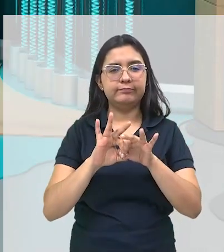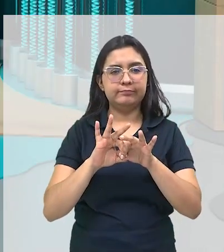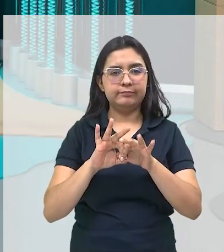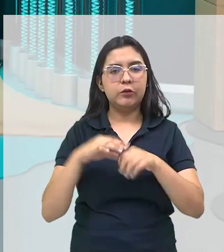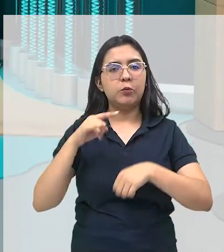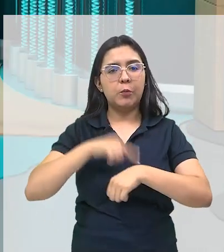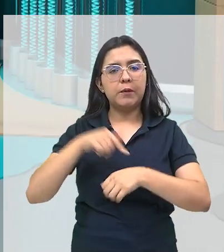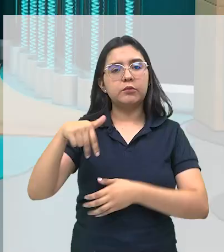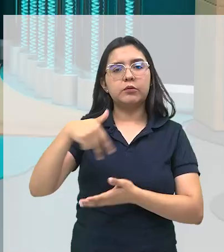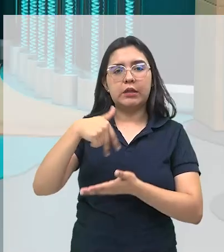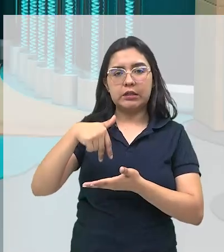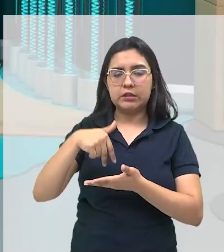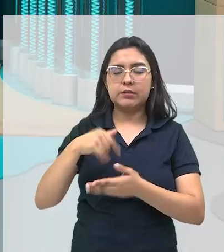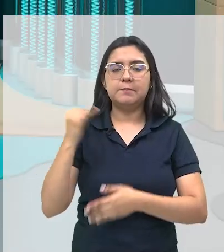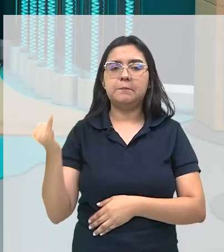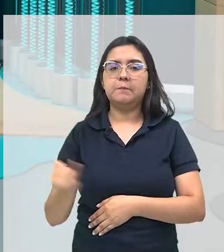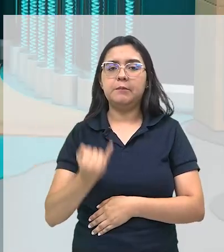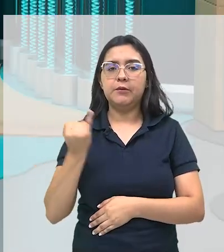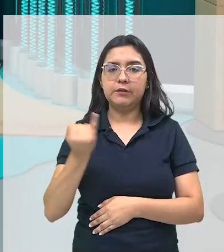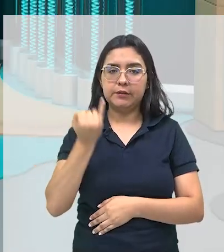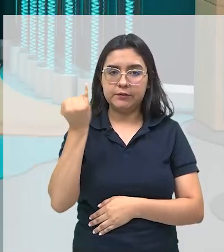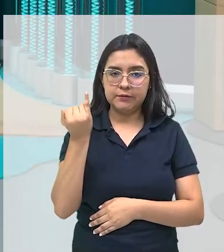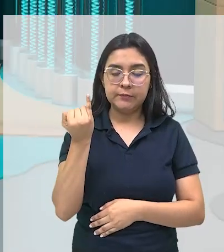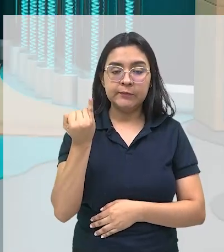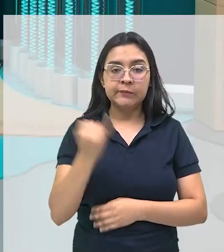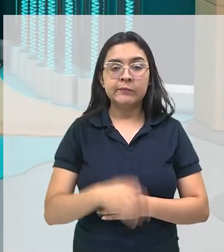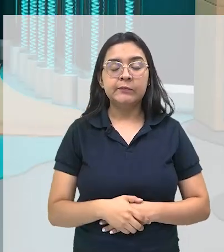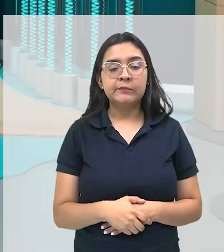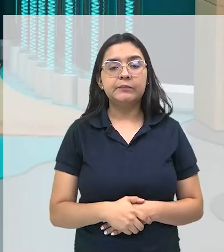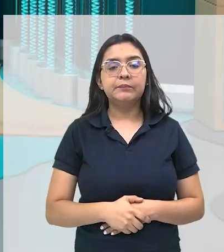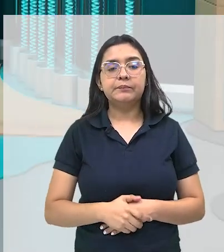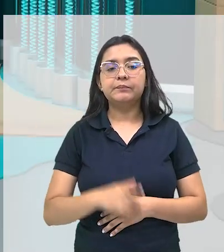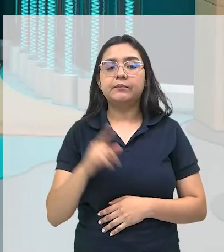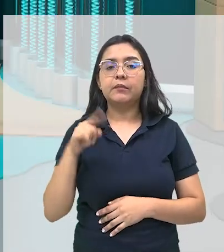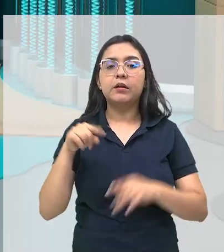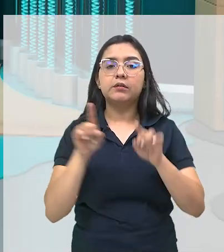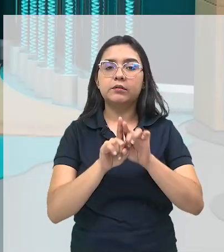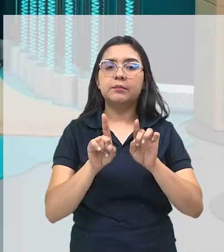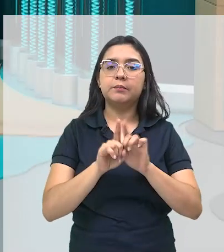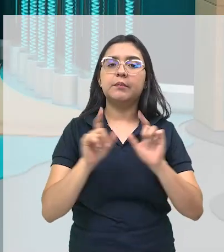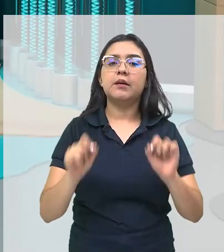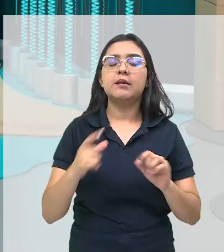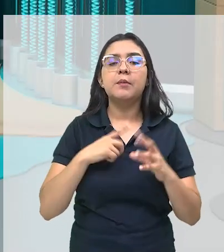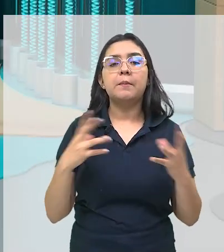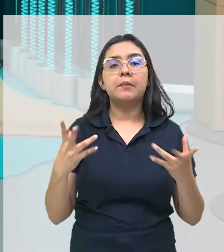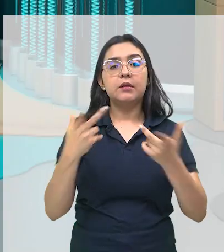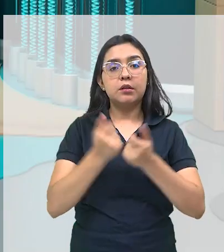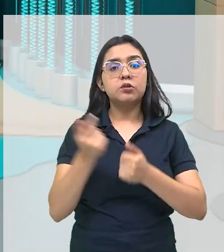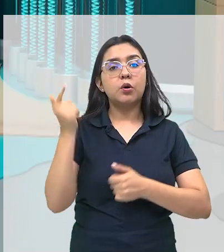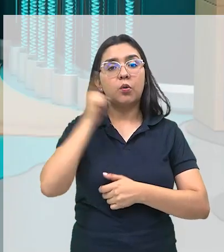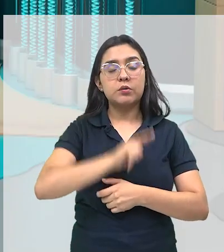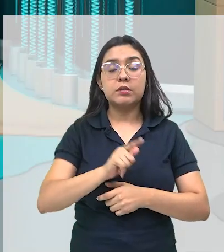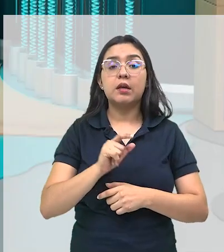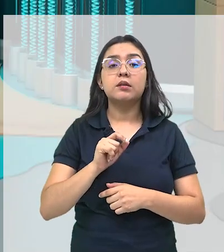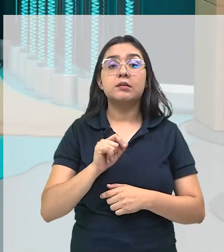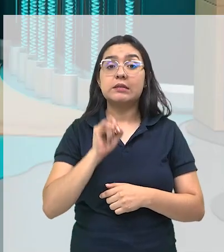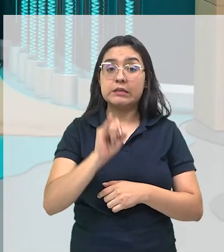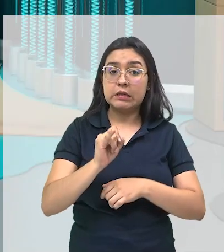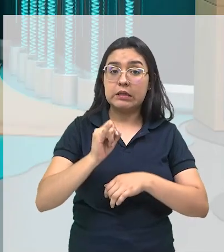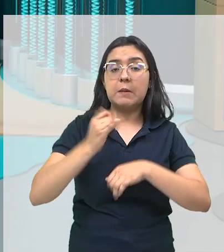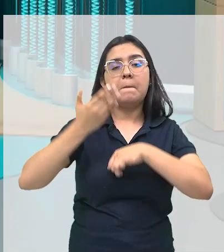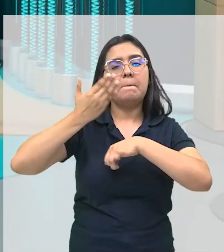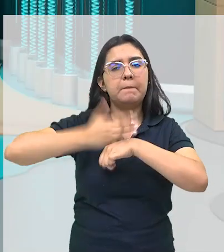muito importante. E ela é uma das habilidades que é desenvolvidas com a prática